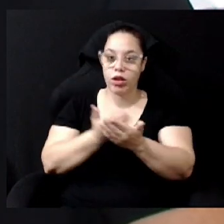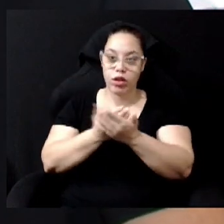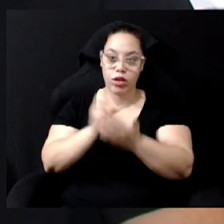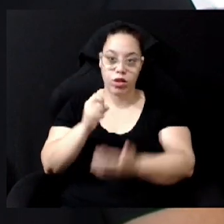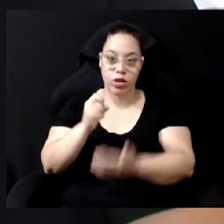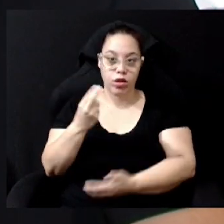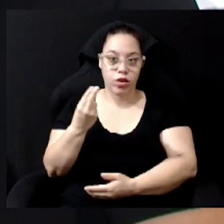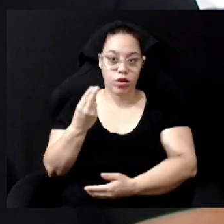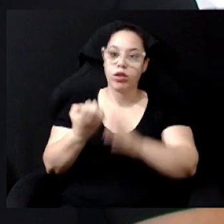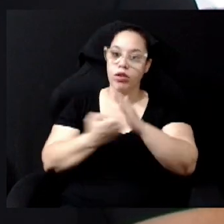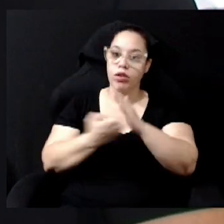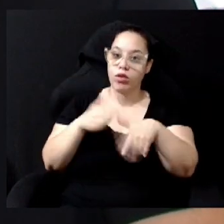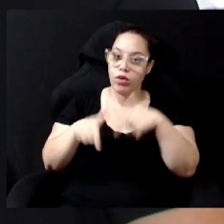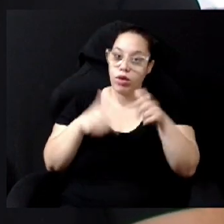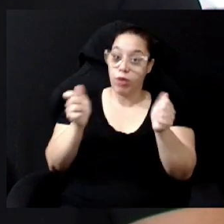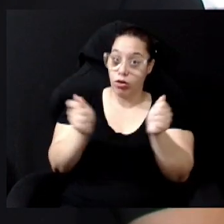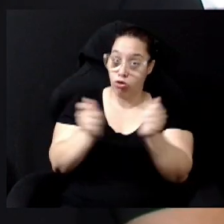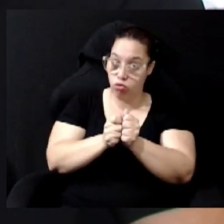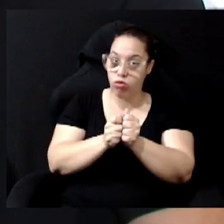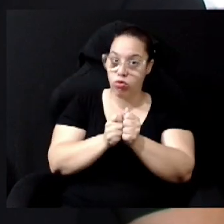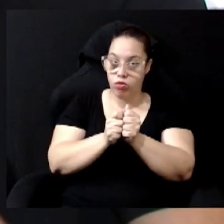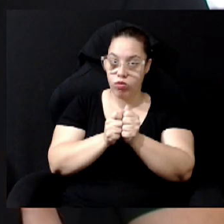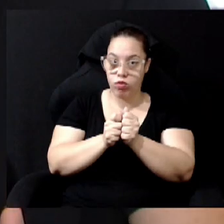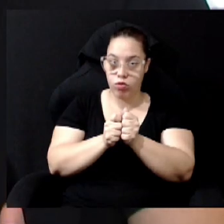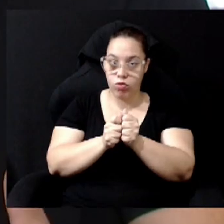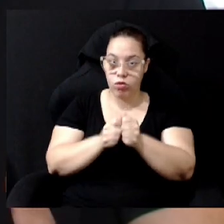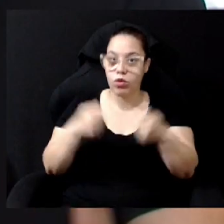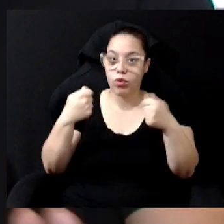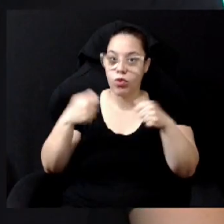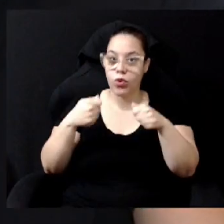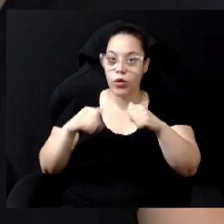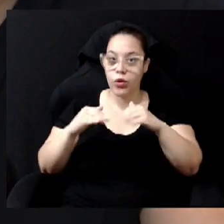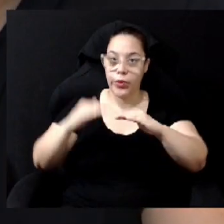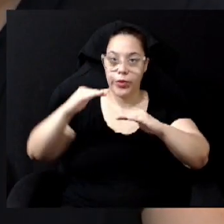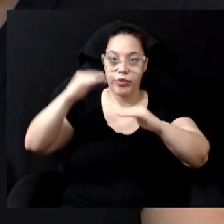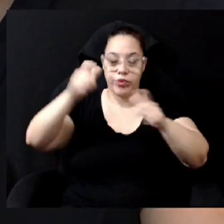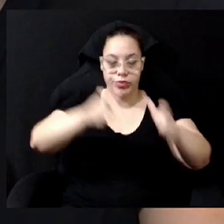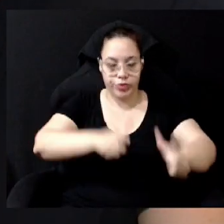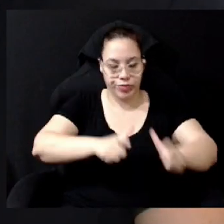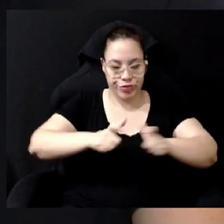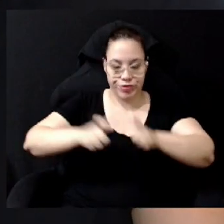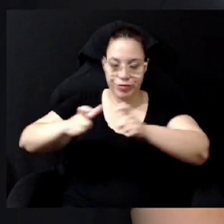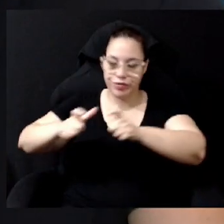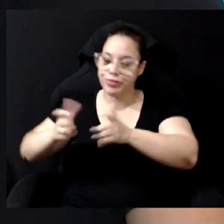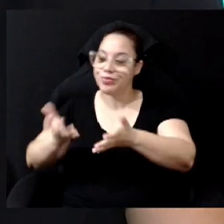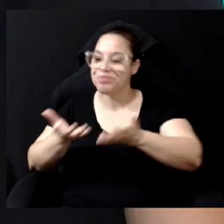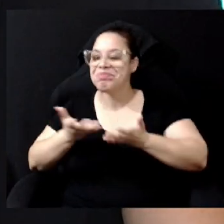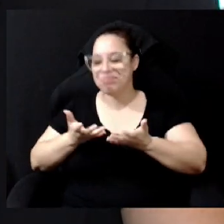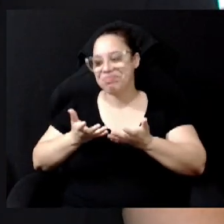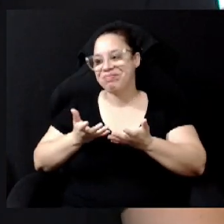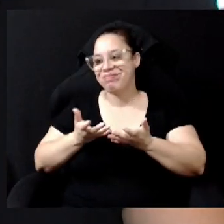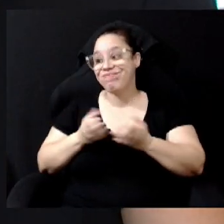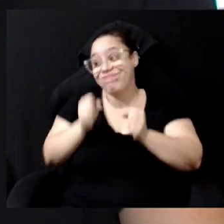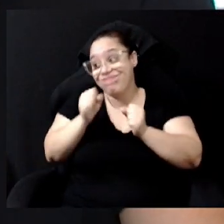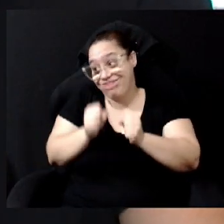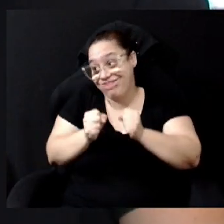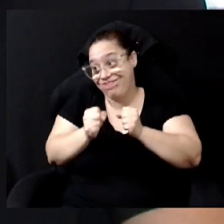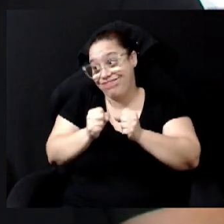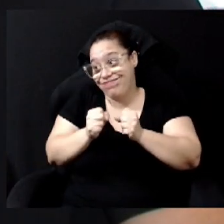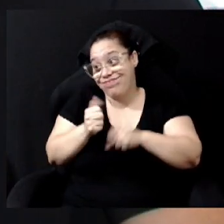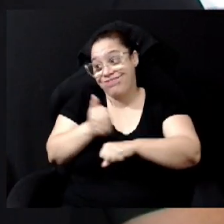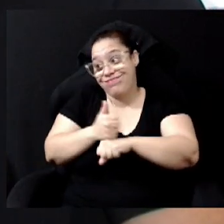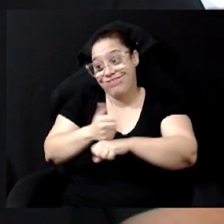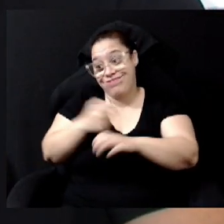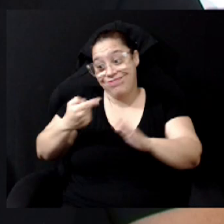que trabalham com a gente é que você precisa desenvolver um ambiente para que as pessoas queiram ser e possam ser profundas no que elas